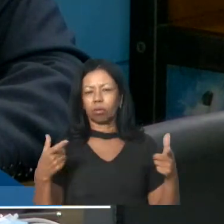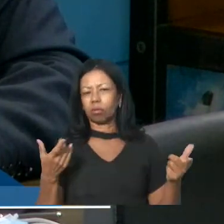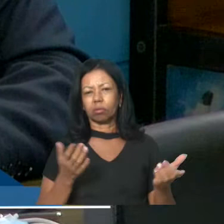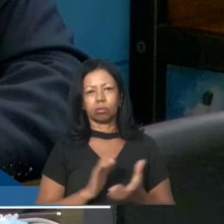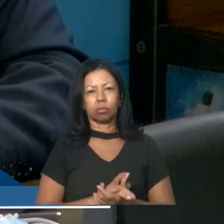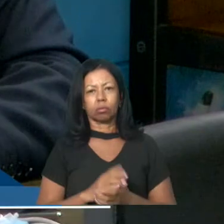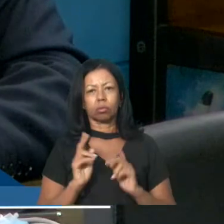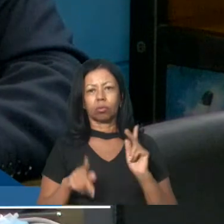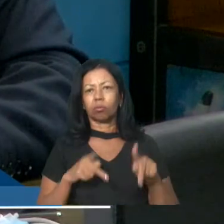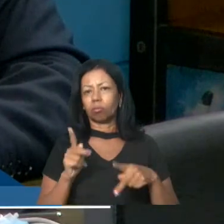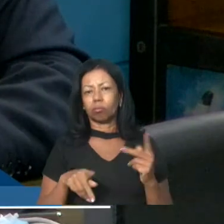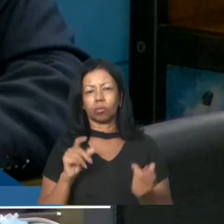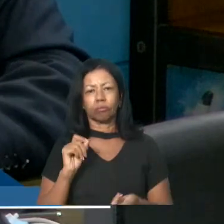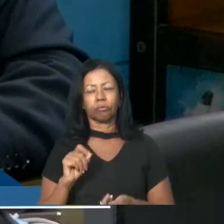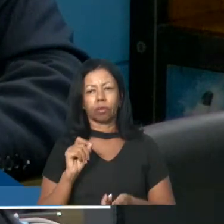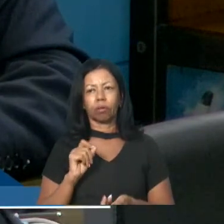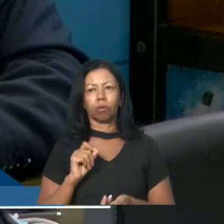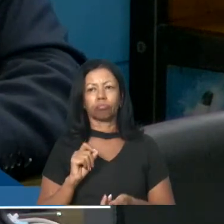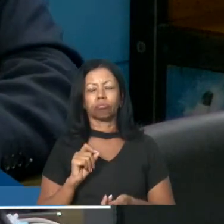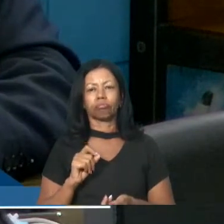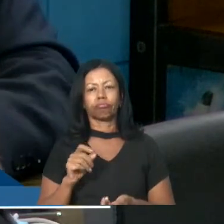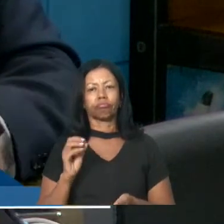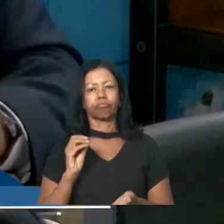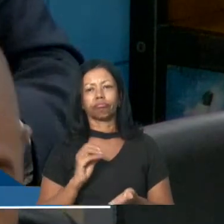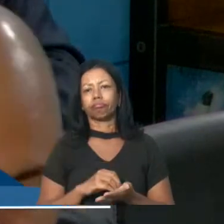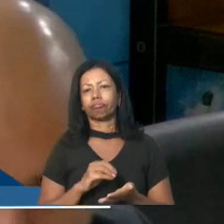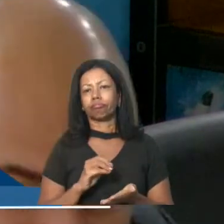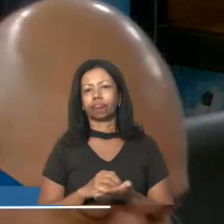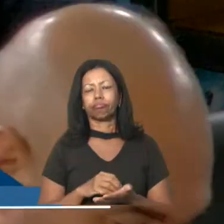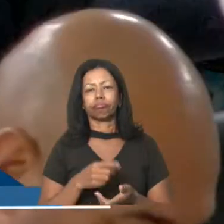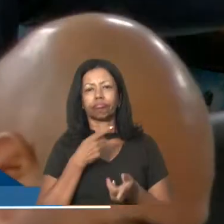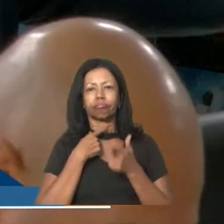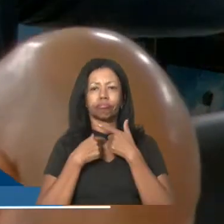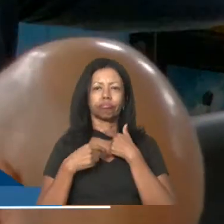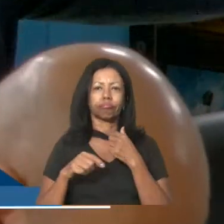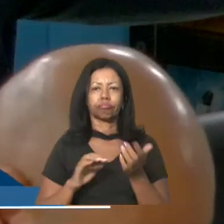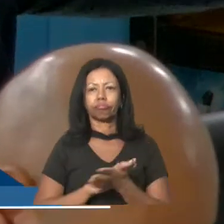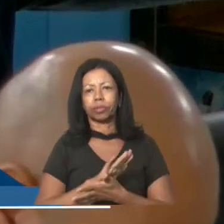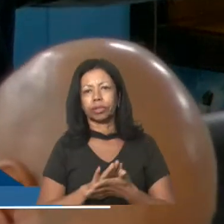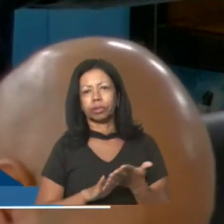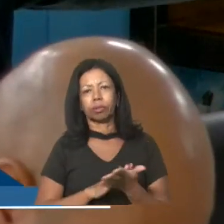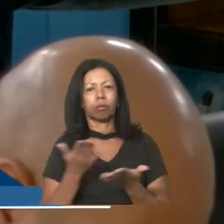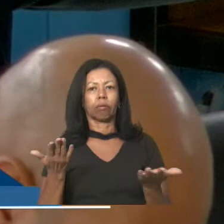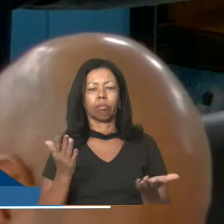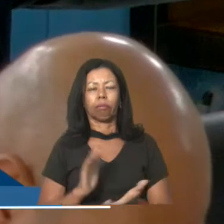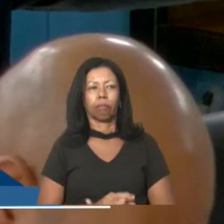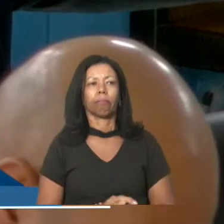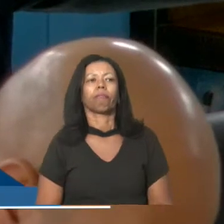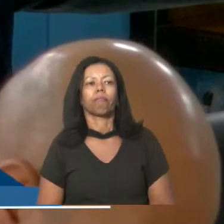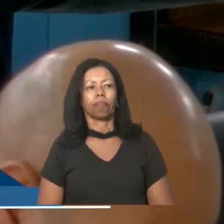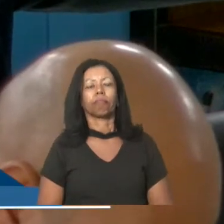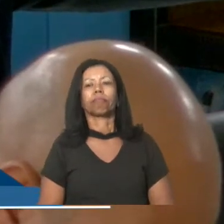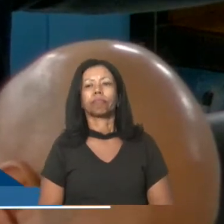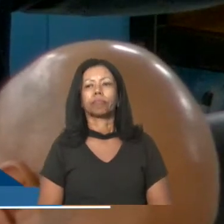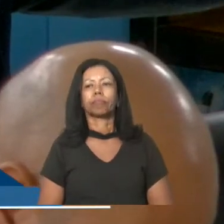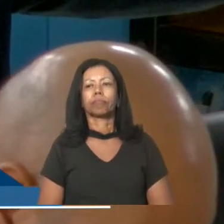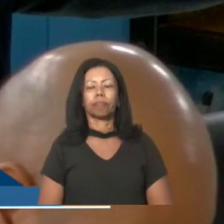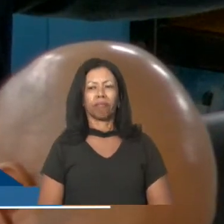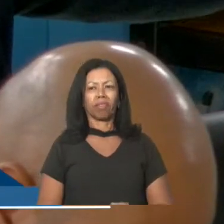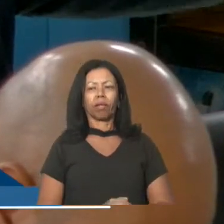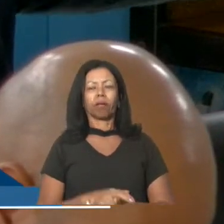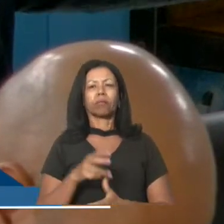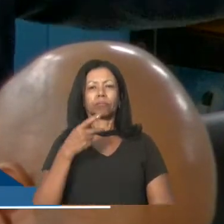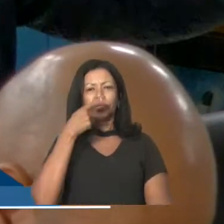A população está desmotivada. Aí entra no... Só para concluir aqui, Alessandro, no que você falou, se for para